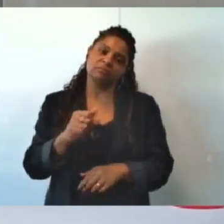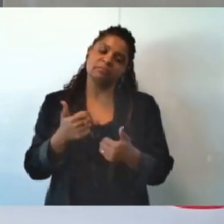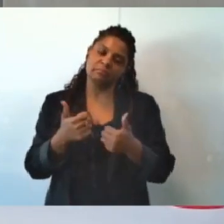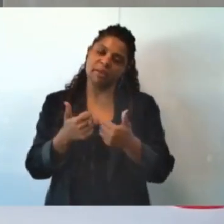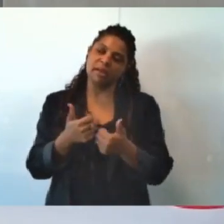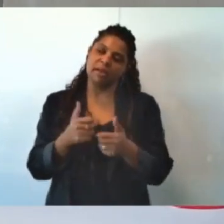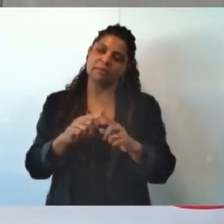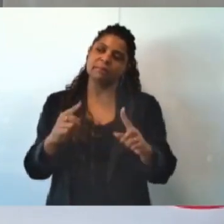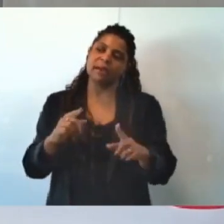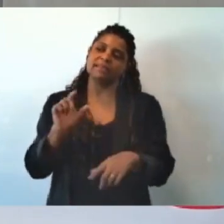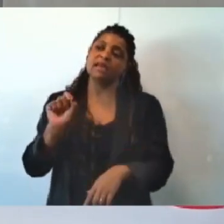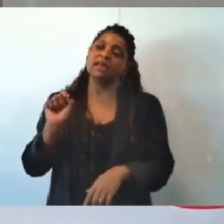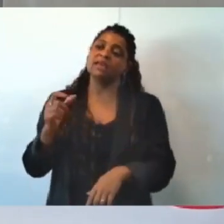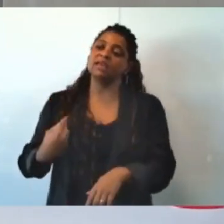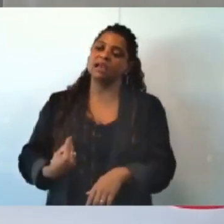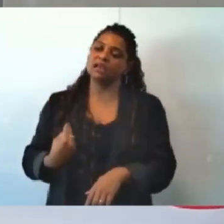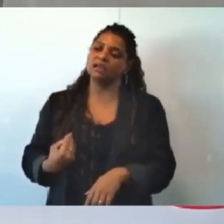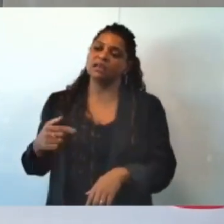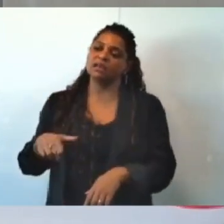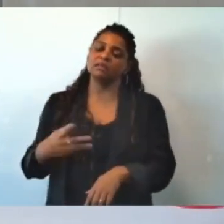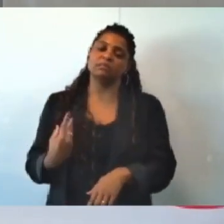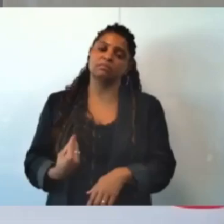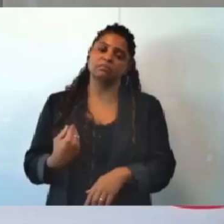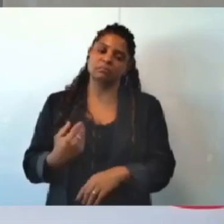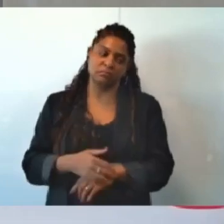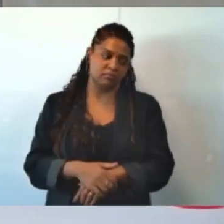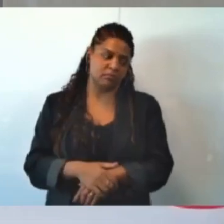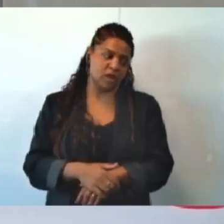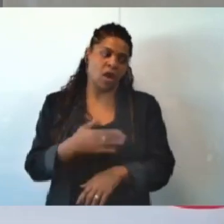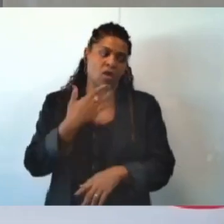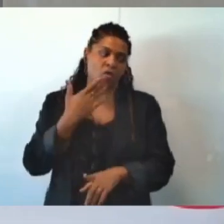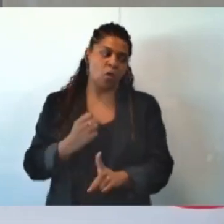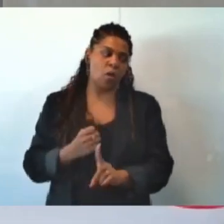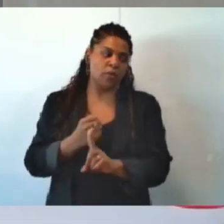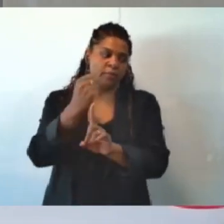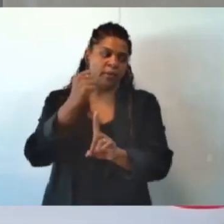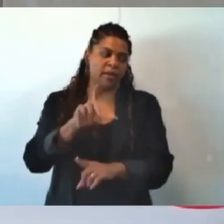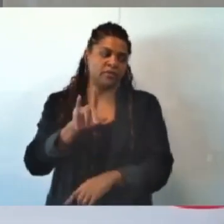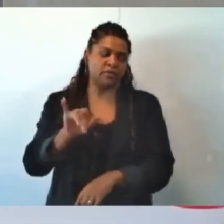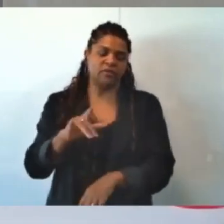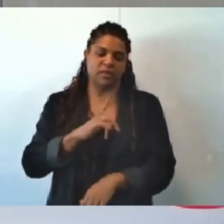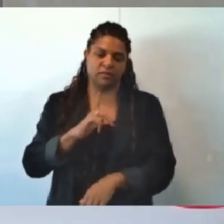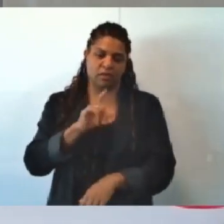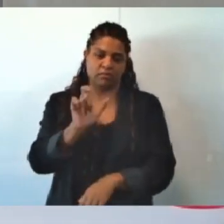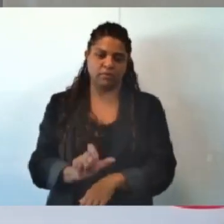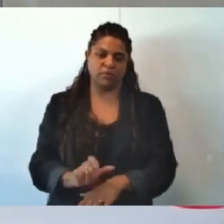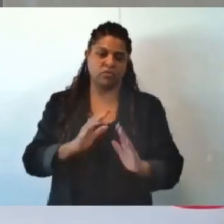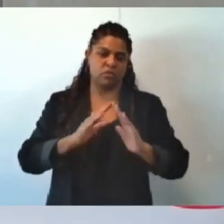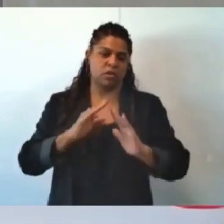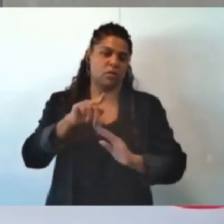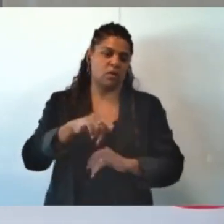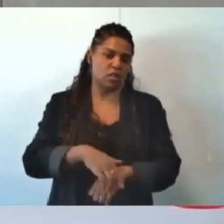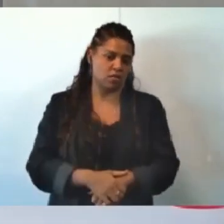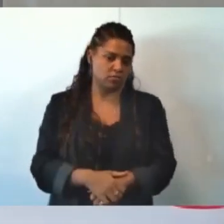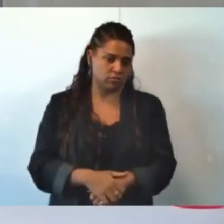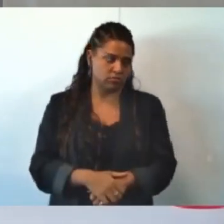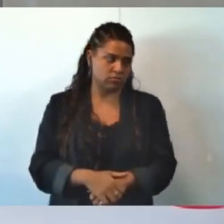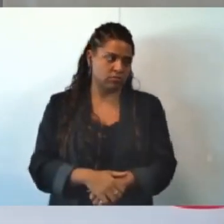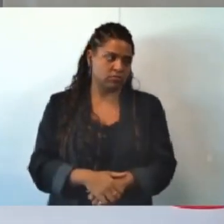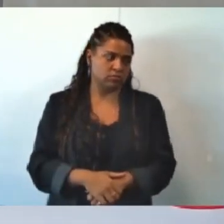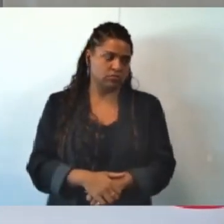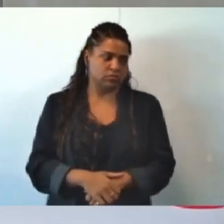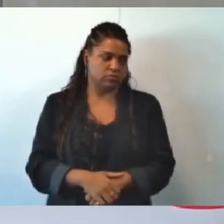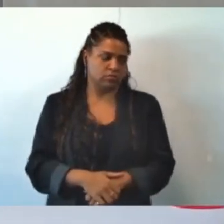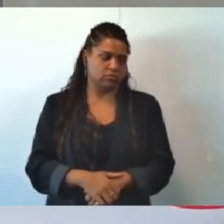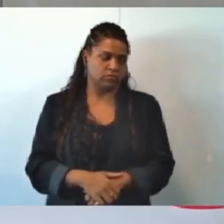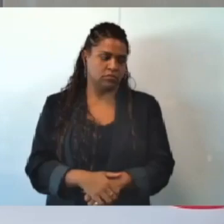que impacto que isso vai gerar para quem está vivendo no local. Né? A gente sabe que talvez até próximo